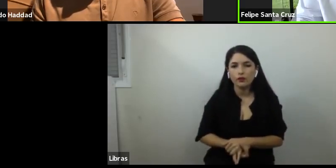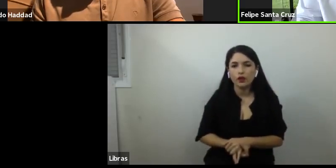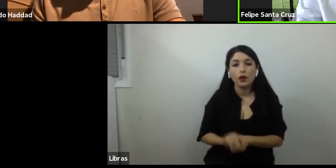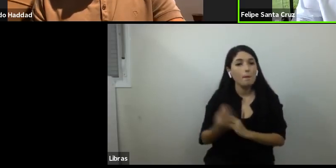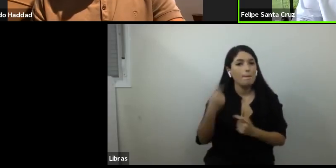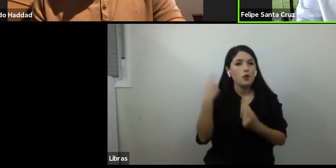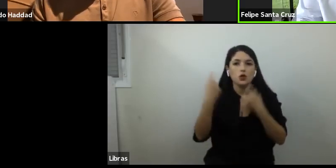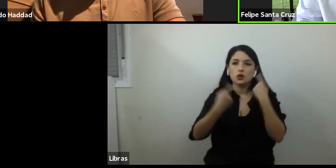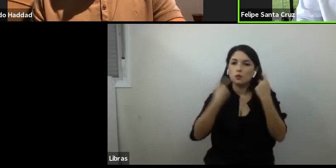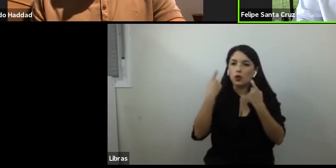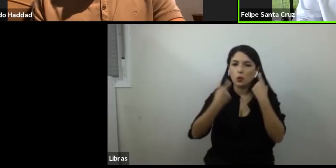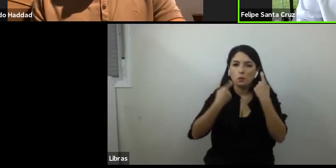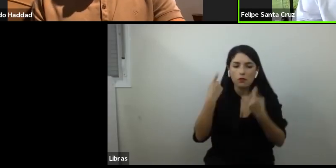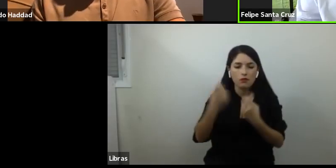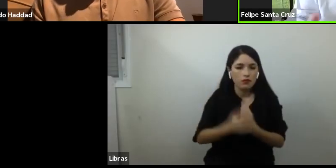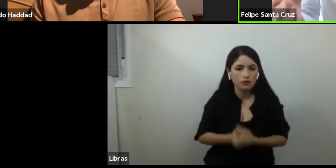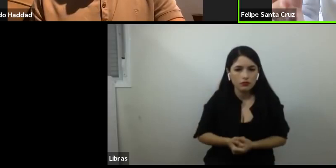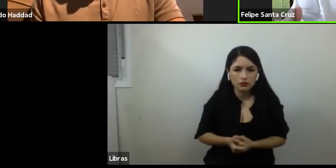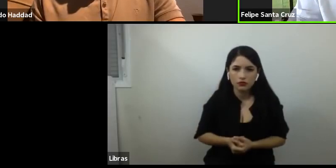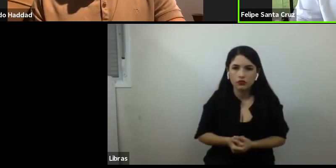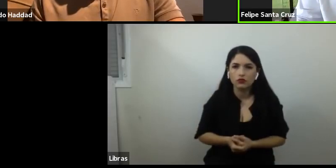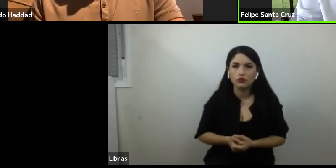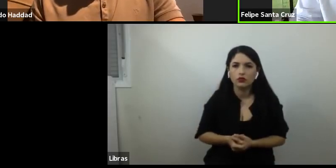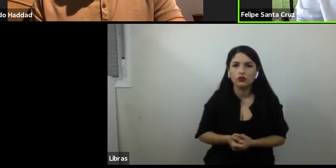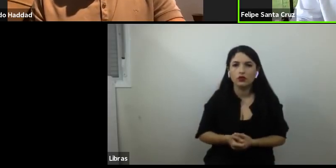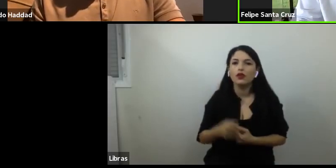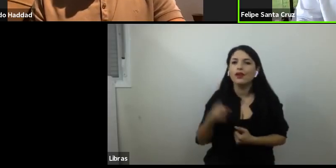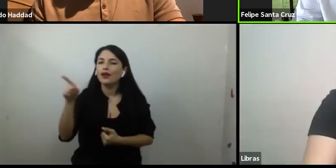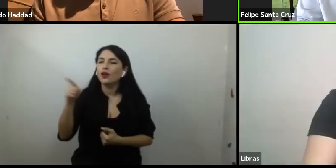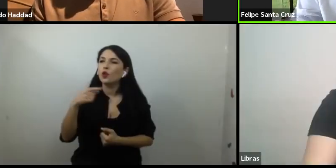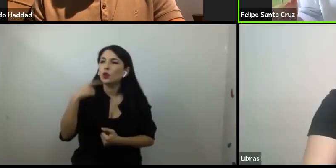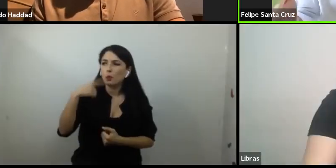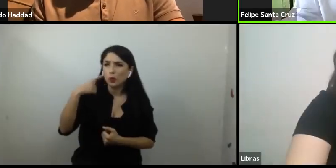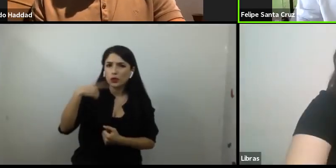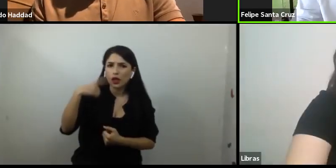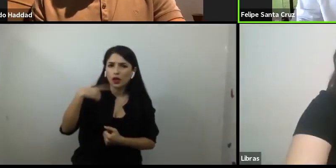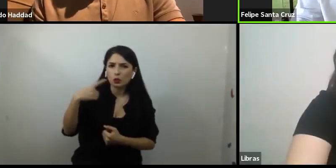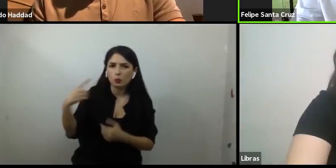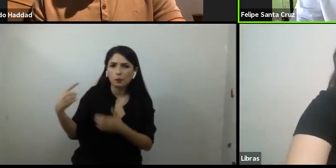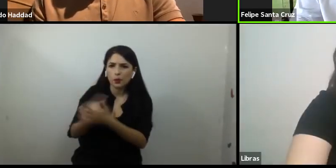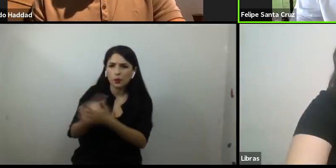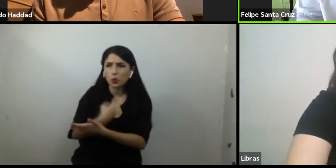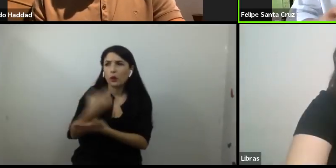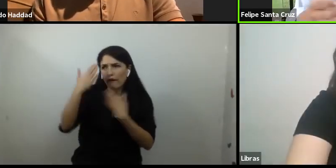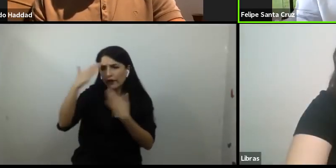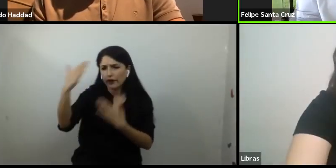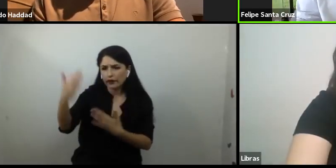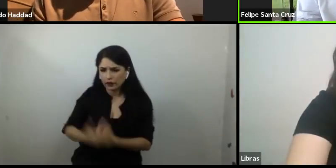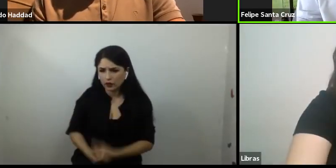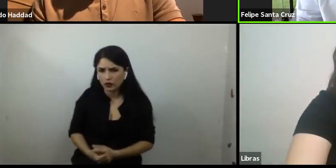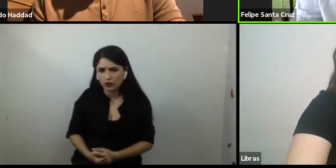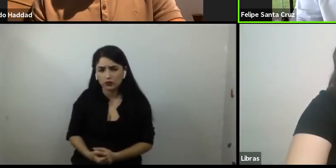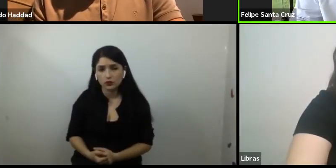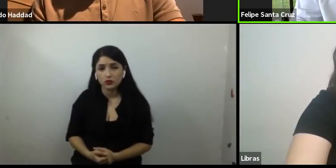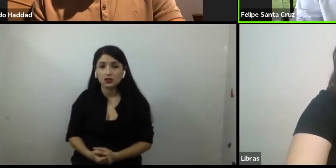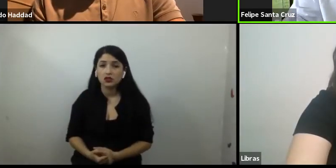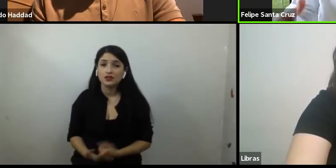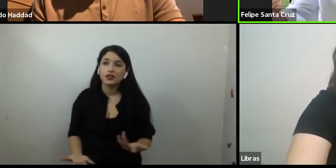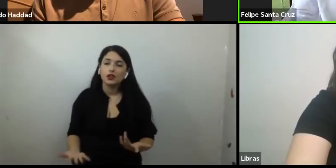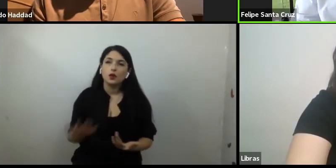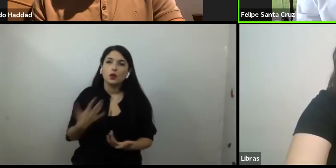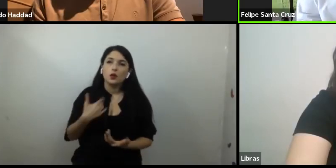preocupante. E em relação à pergunta do deputado, que eu agradeço, eu digo que